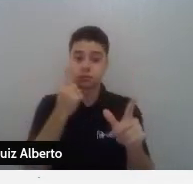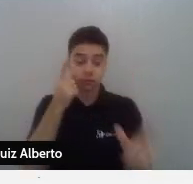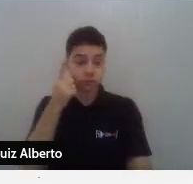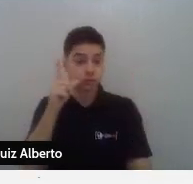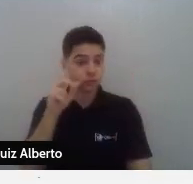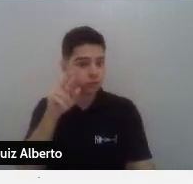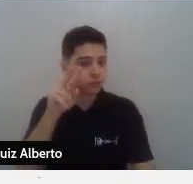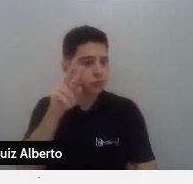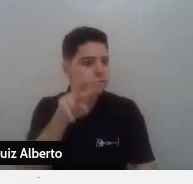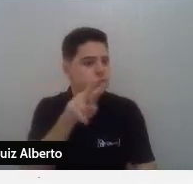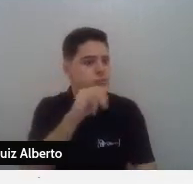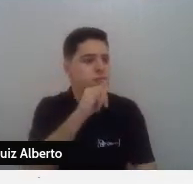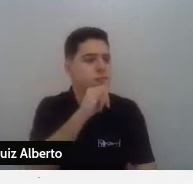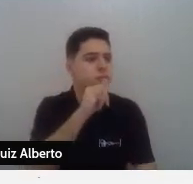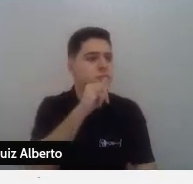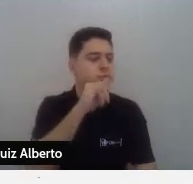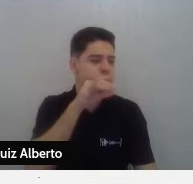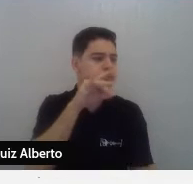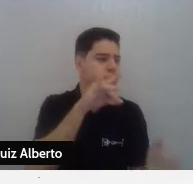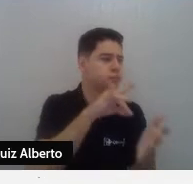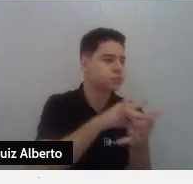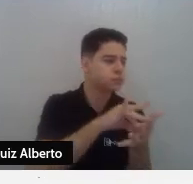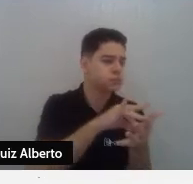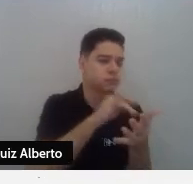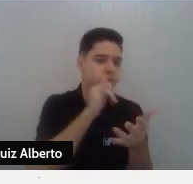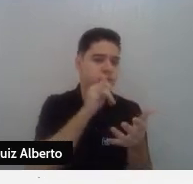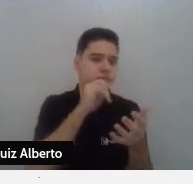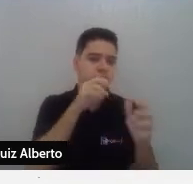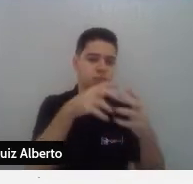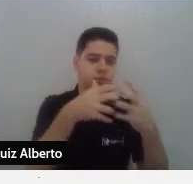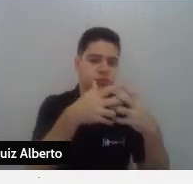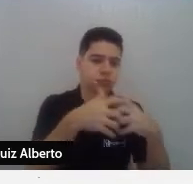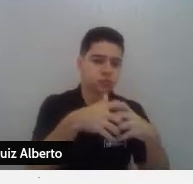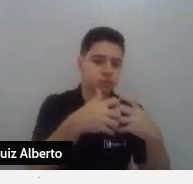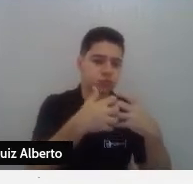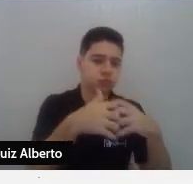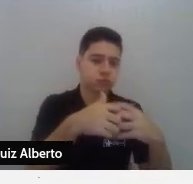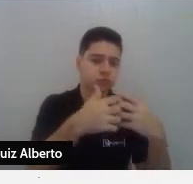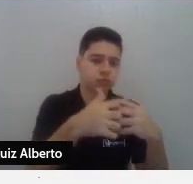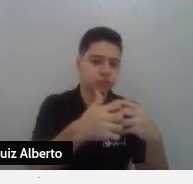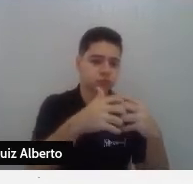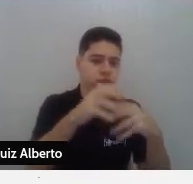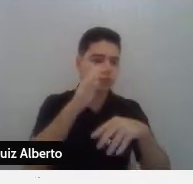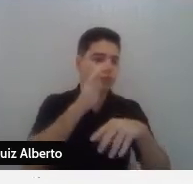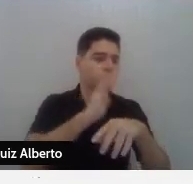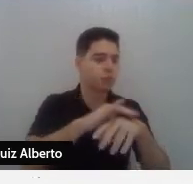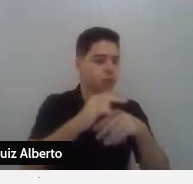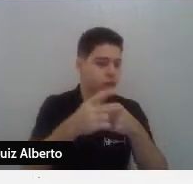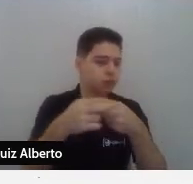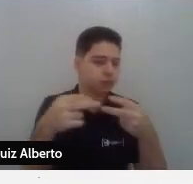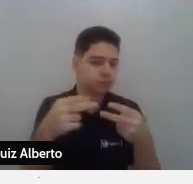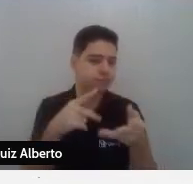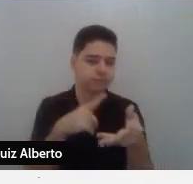vê a realidade através do dispositivo com mais algumas coisas.